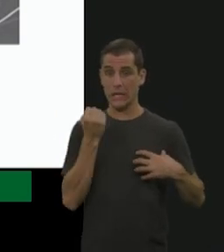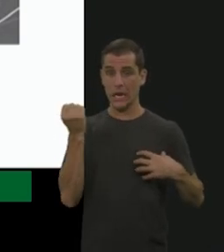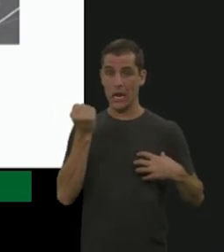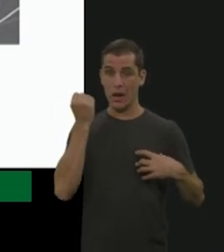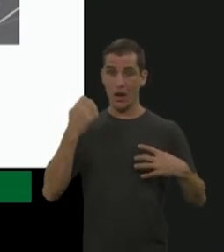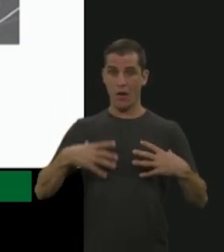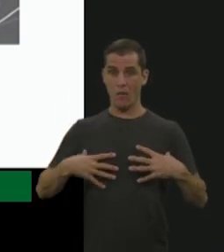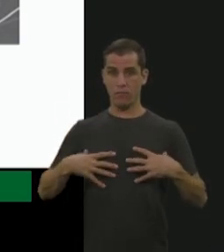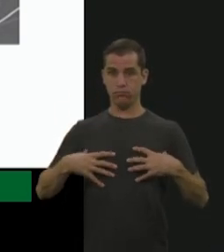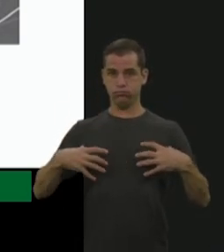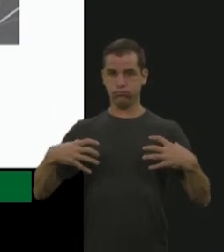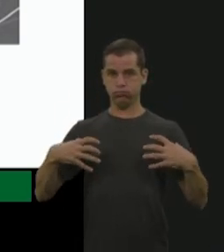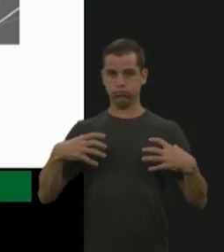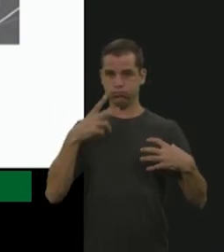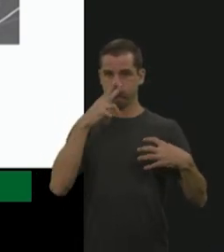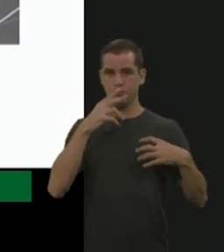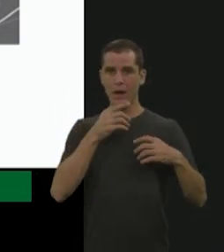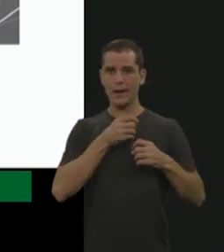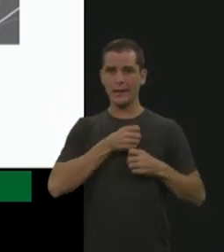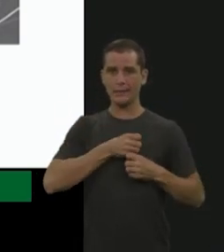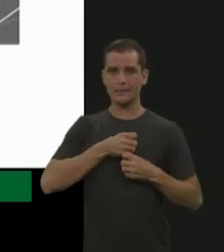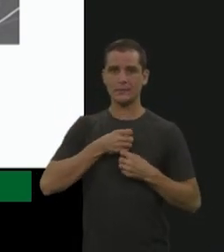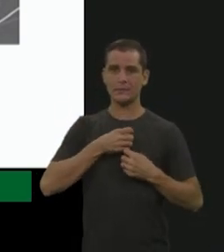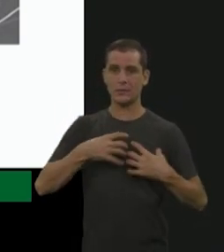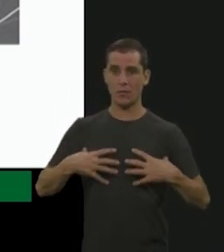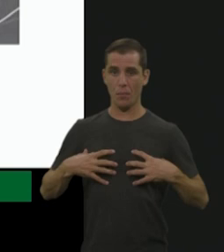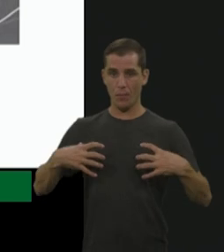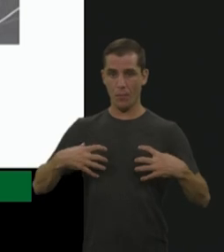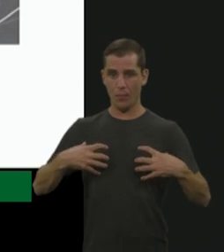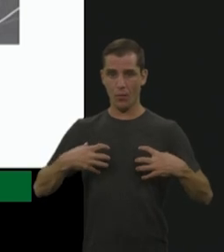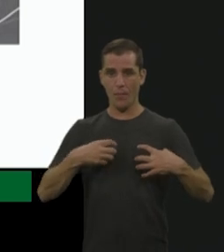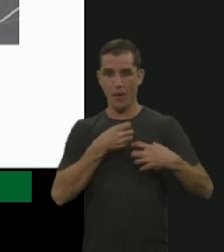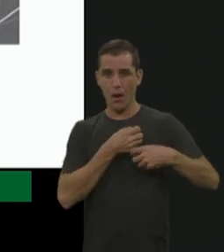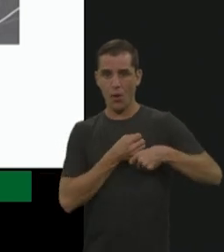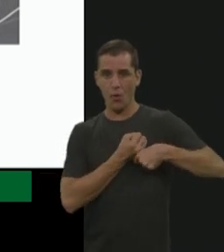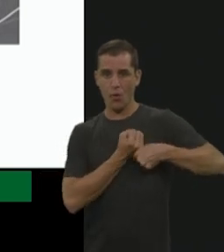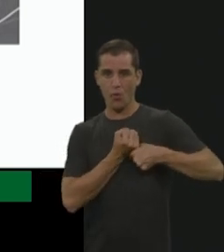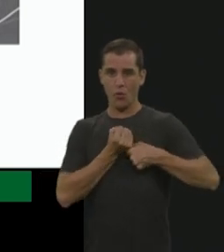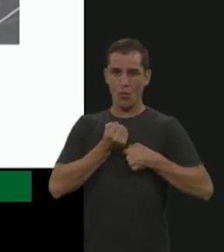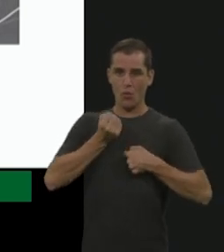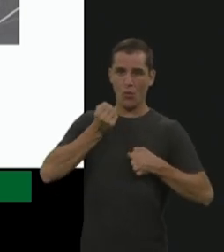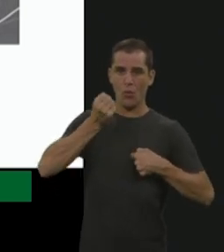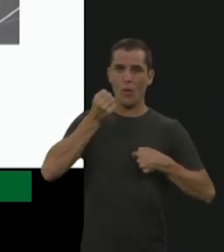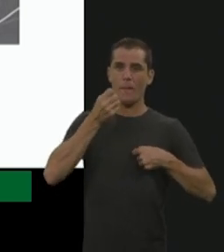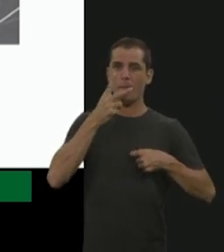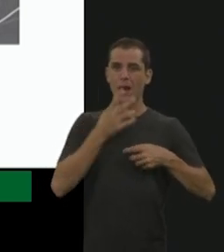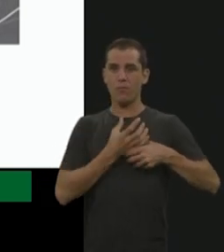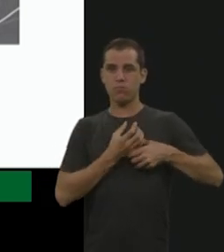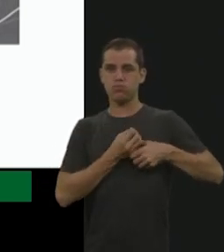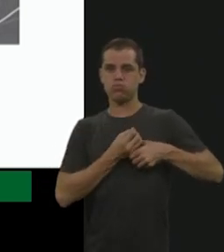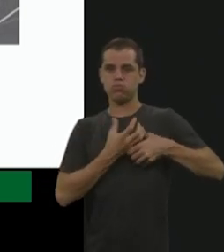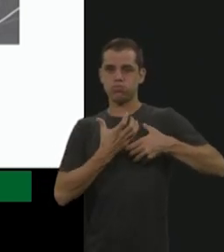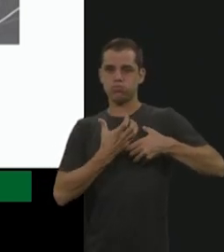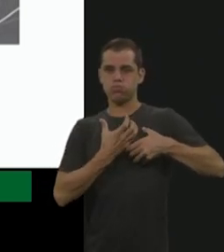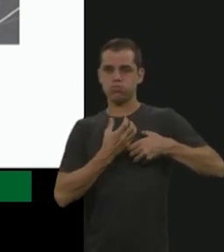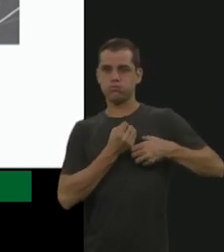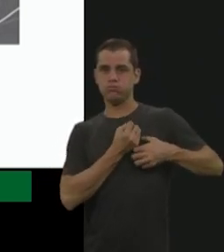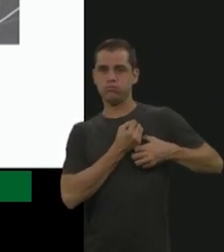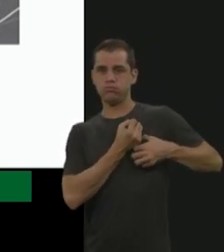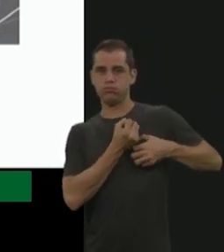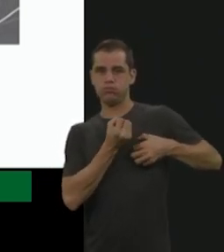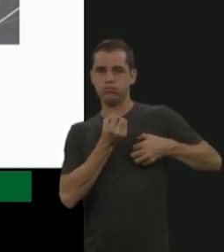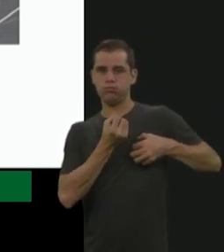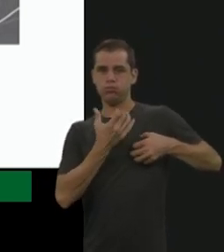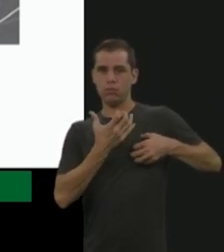brônquios extremamente dilatados, espessos. Tá? Aqui, todo infiltrado intersticial. Né? Então, isso aqui é uma lesão